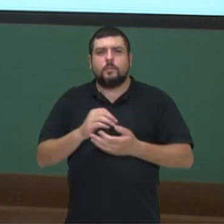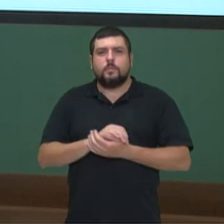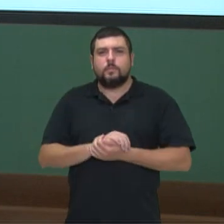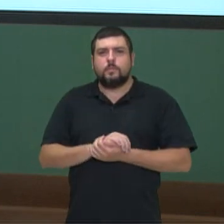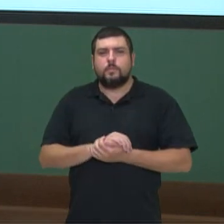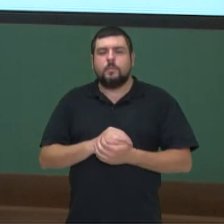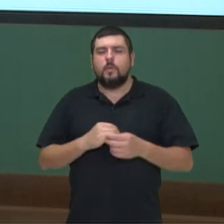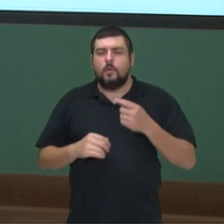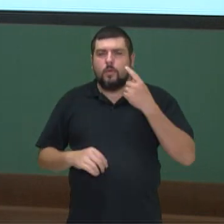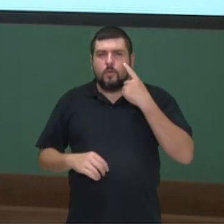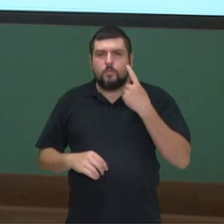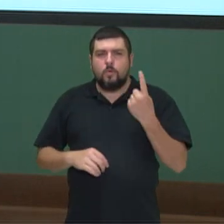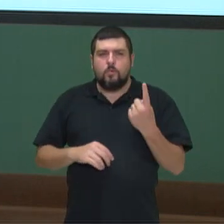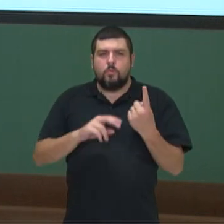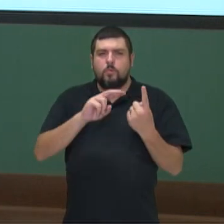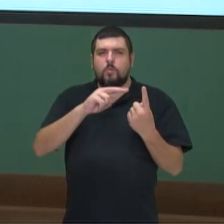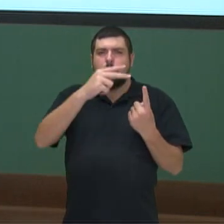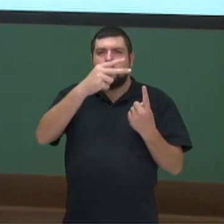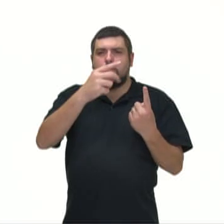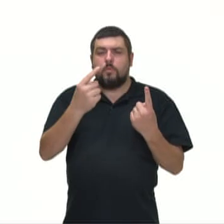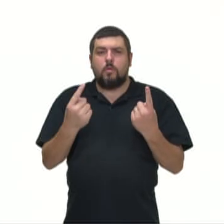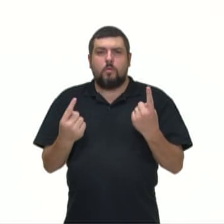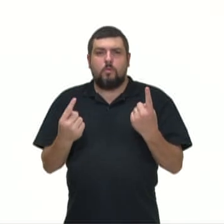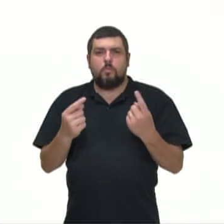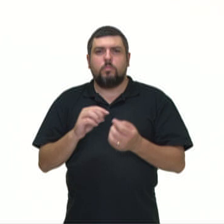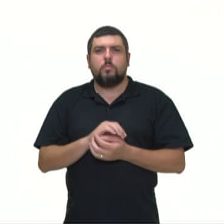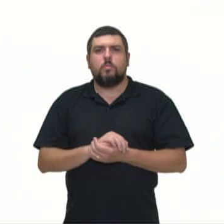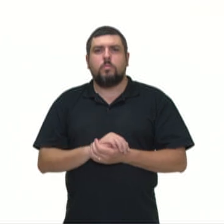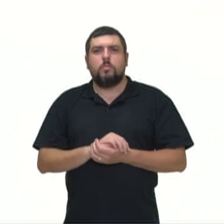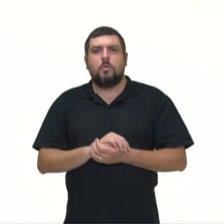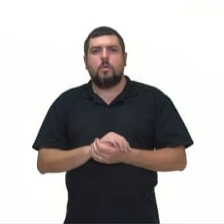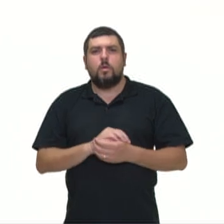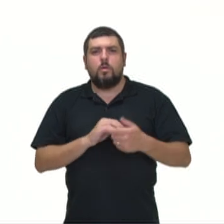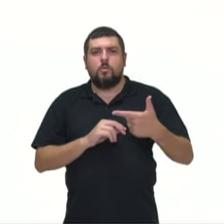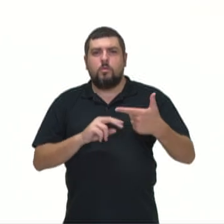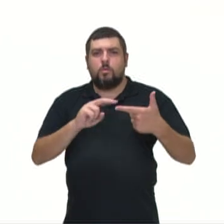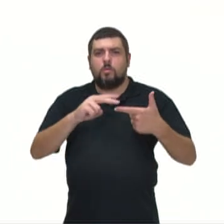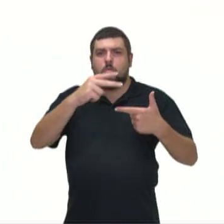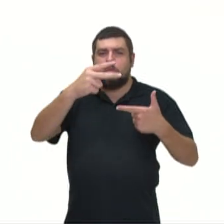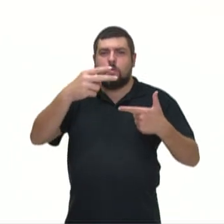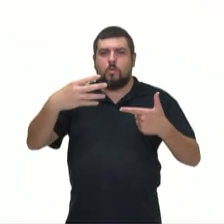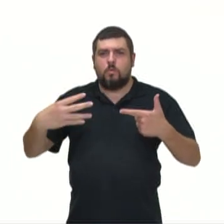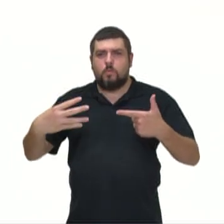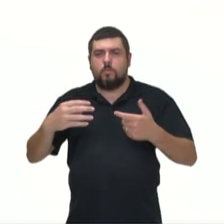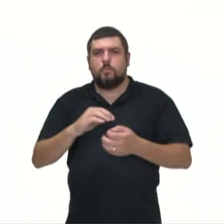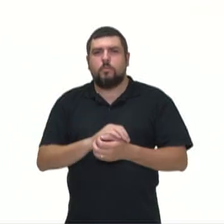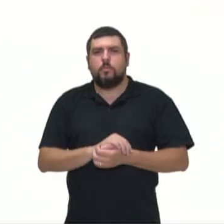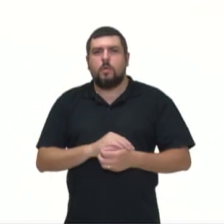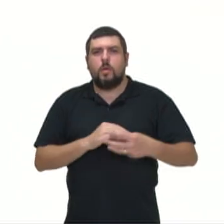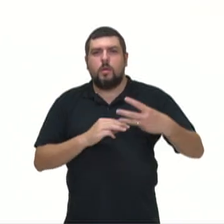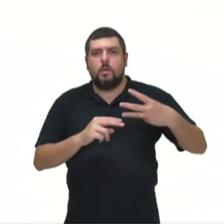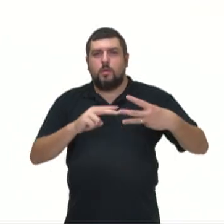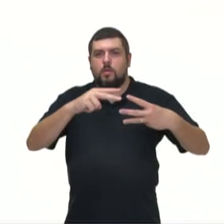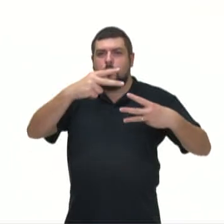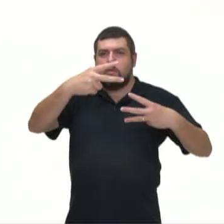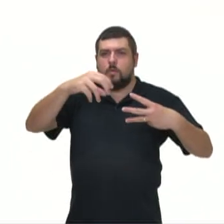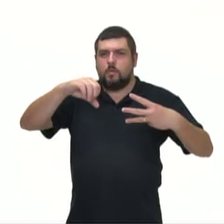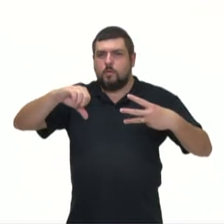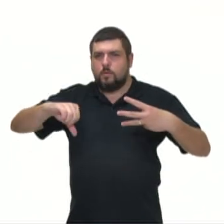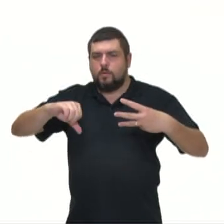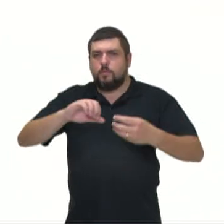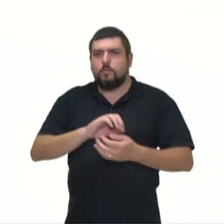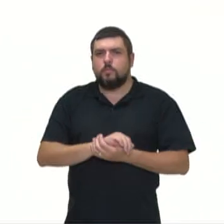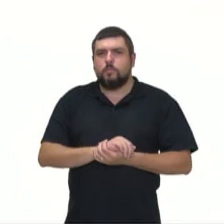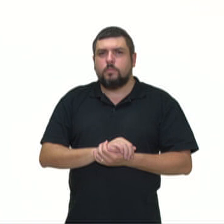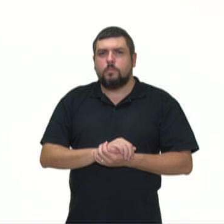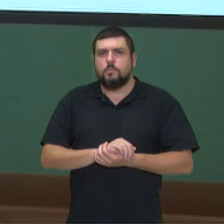elevar 1 ao quadrado? É 1. 2 ao quadrado, 4. 3 ao quadrado, 9. E se eu fizer